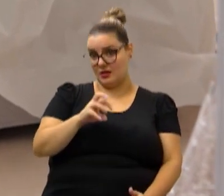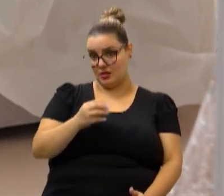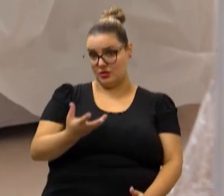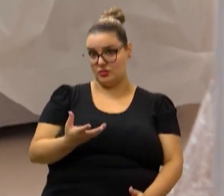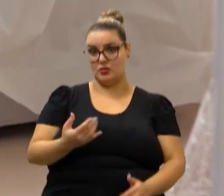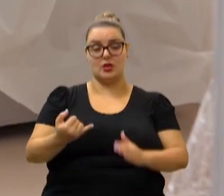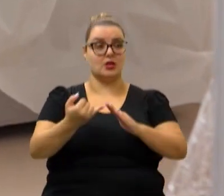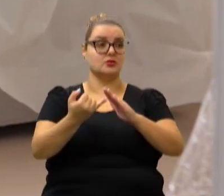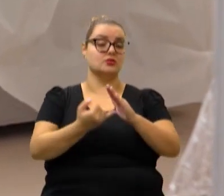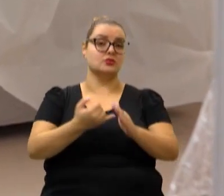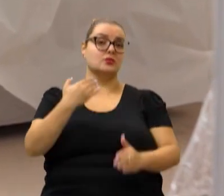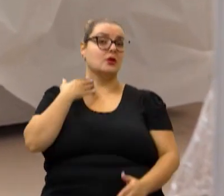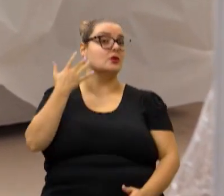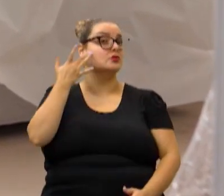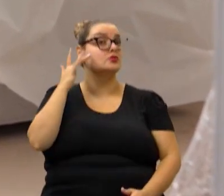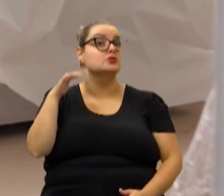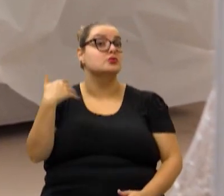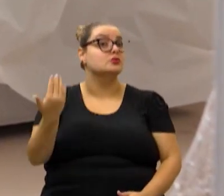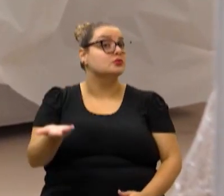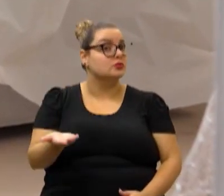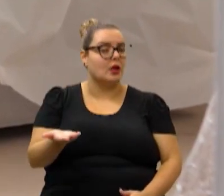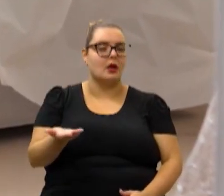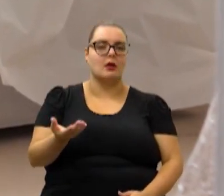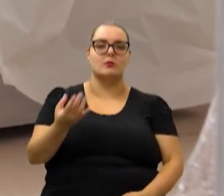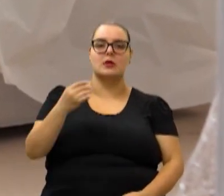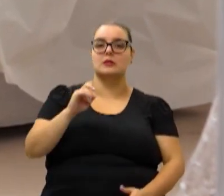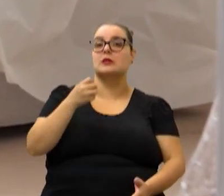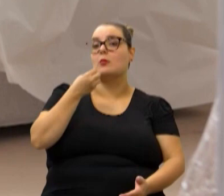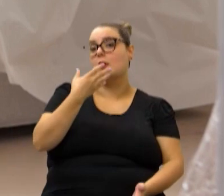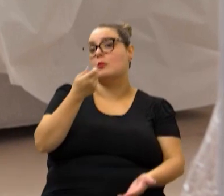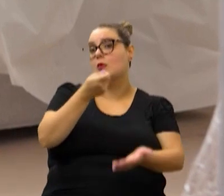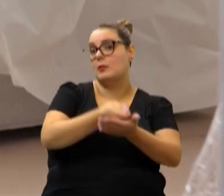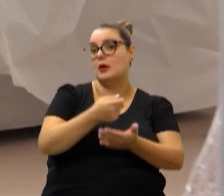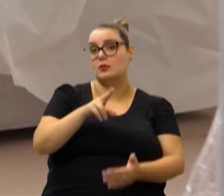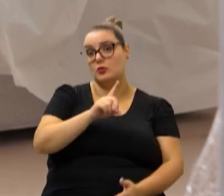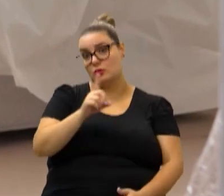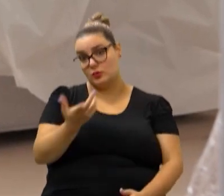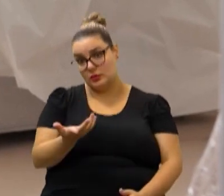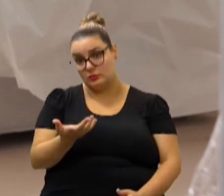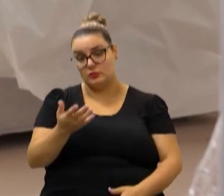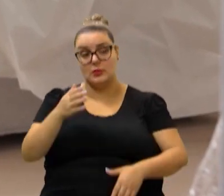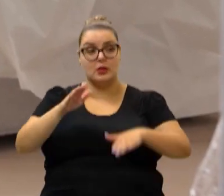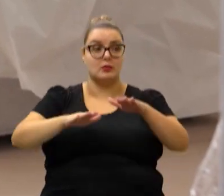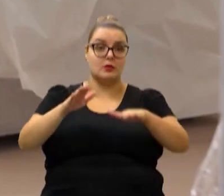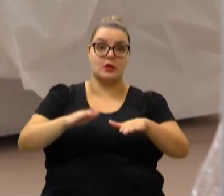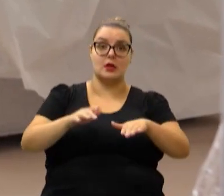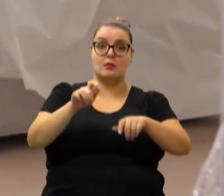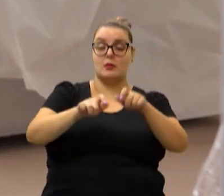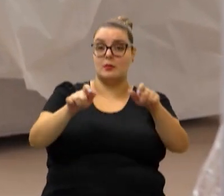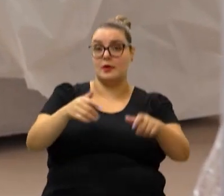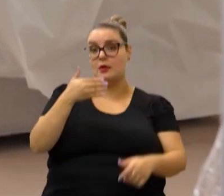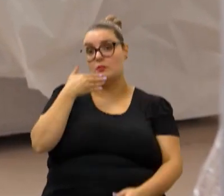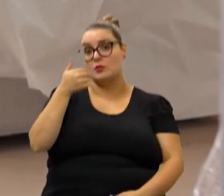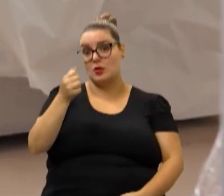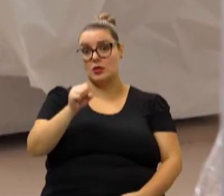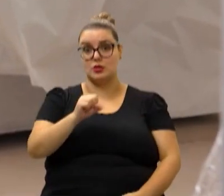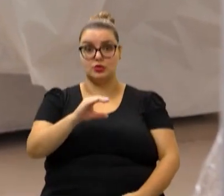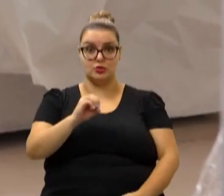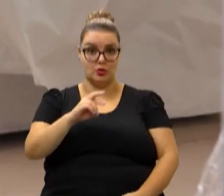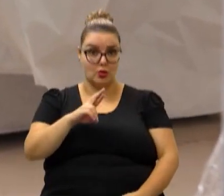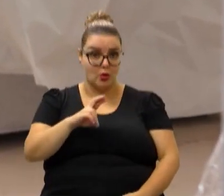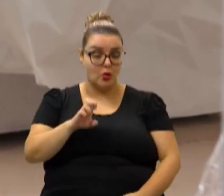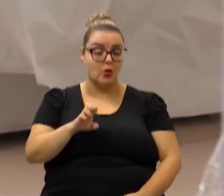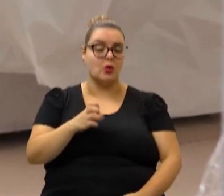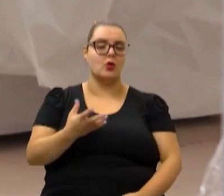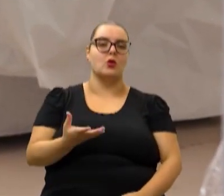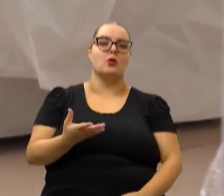essa pessoa, as instituições financeiras muitas vezes não sabem muito bem se ela é uma boa pagadora ou não. Então, muitas vezes, para a pessoa melhorar